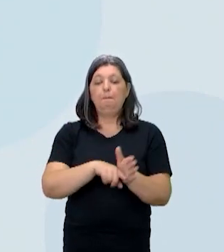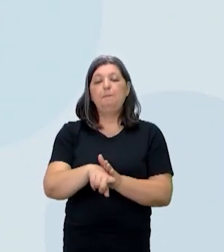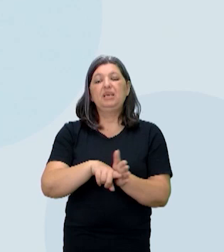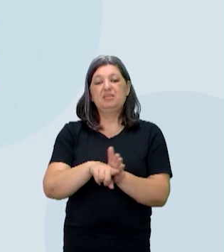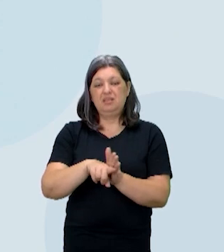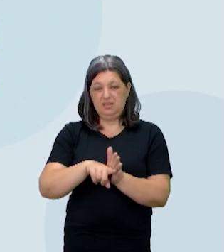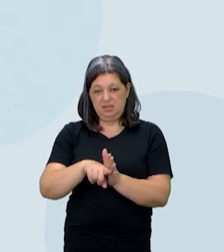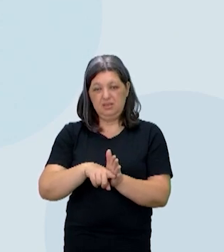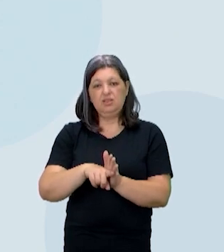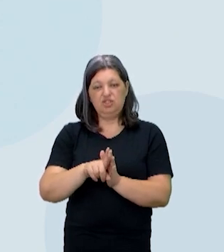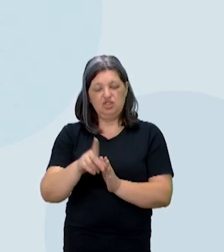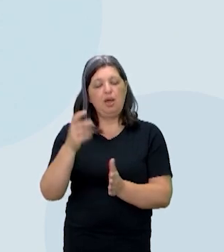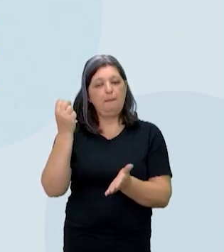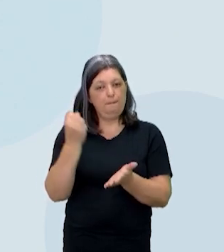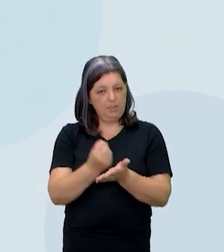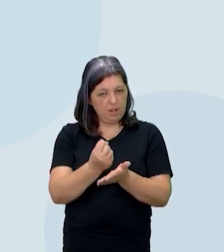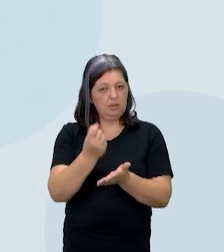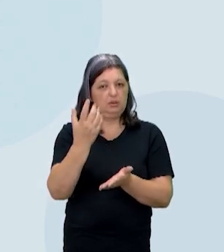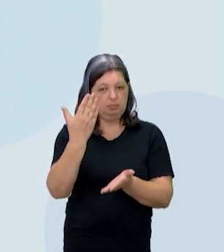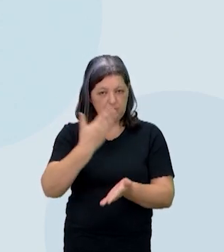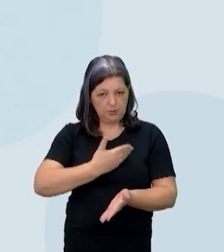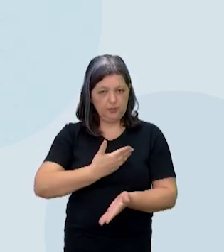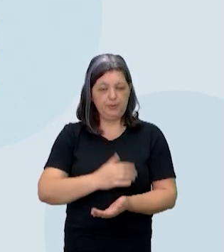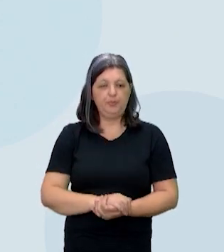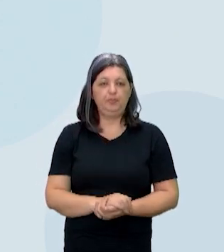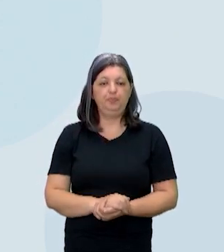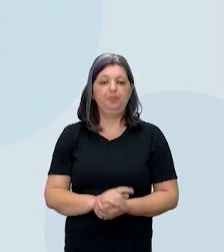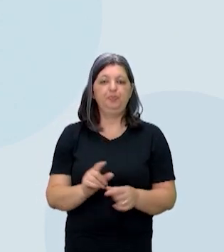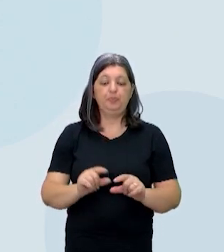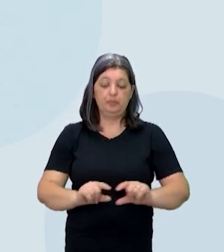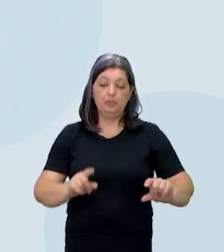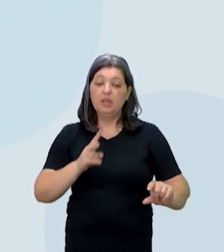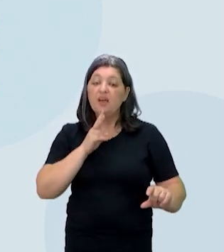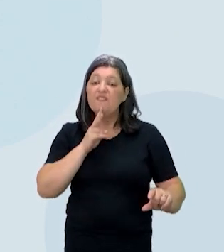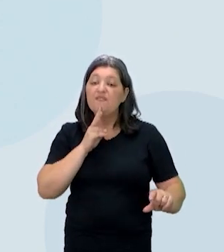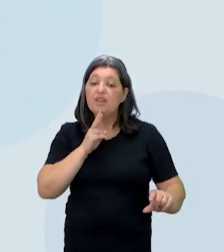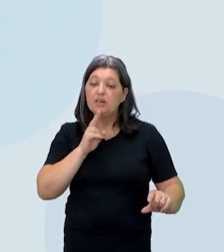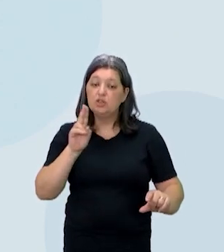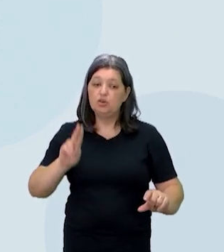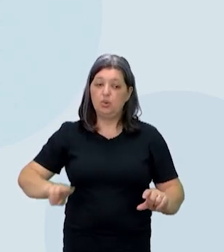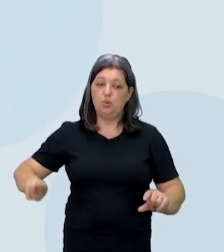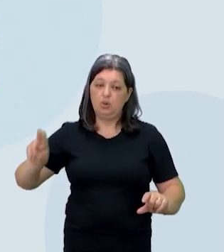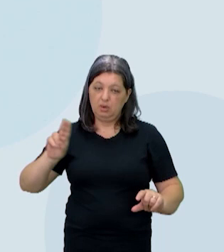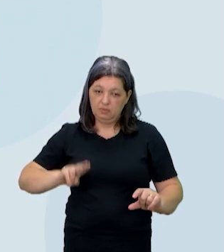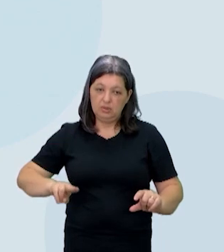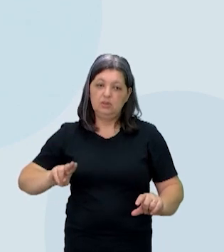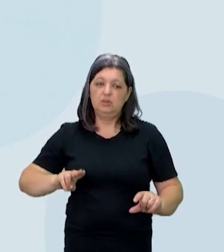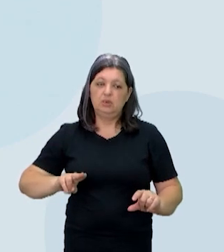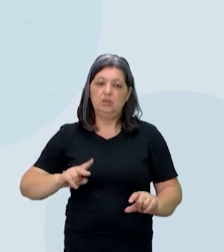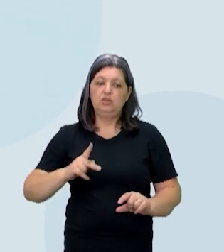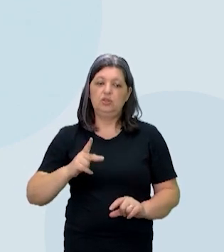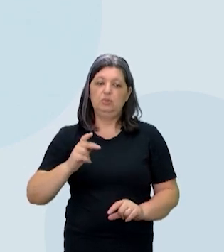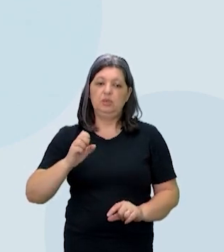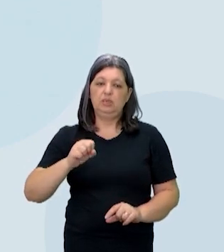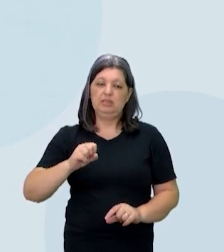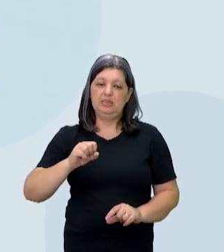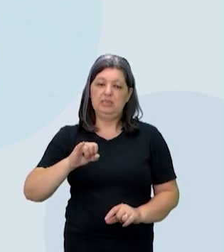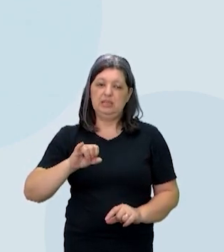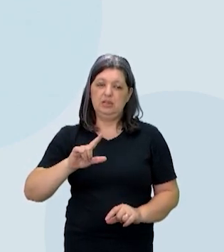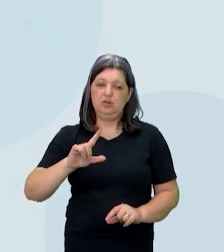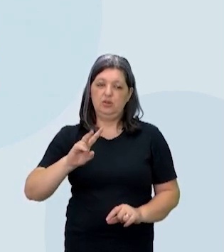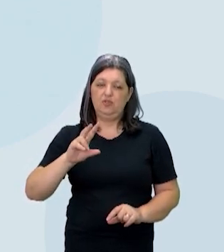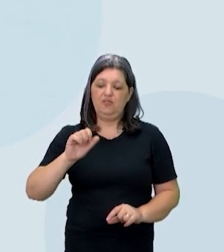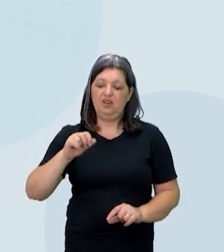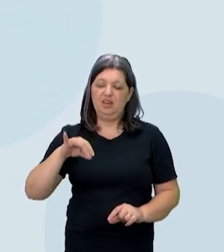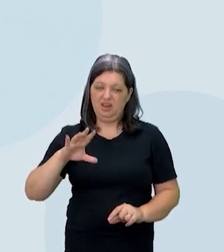né, tabulados, pesquisa. E, de novo, lá em verde, a Universidade da Pensilvânia comprovou, esse é um argumento de